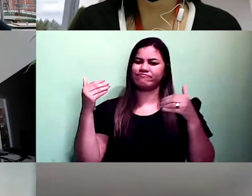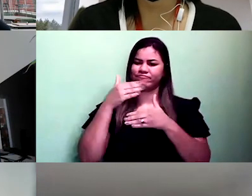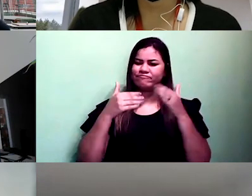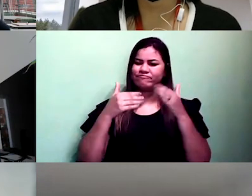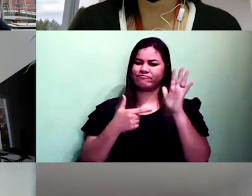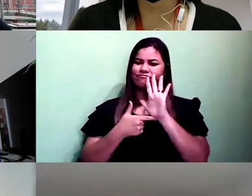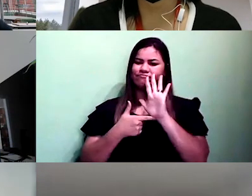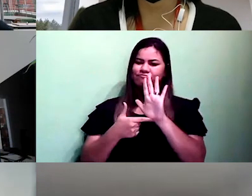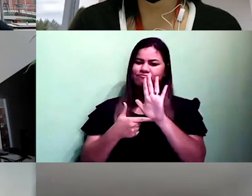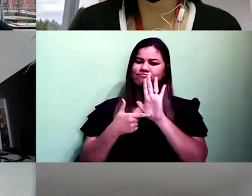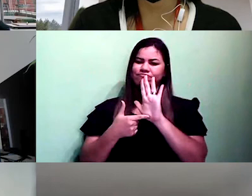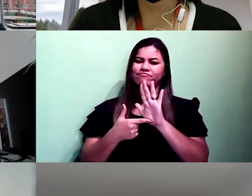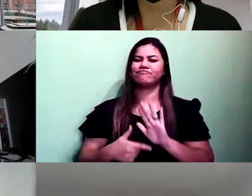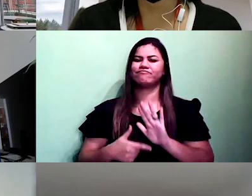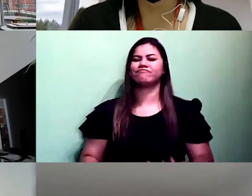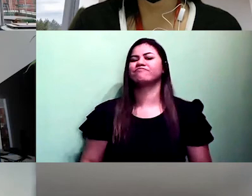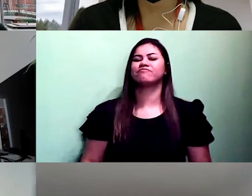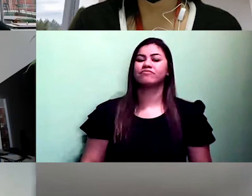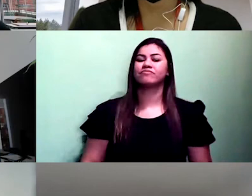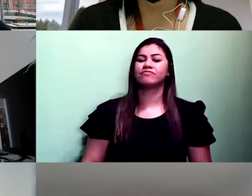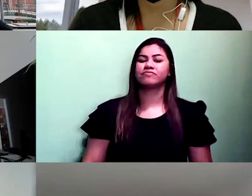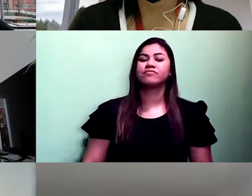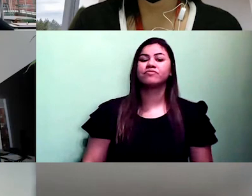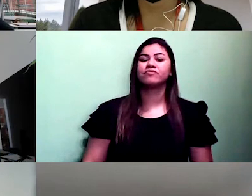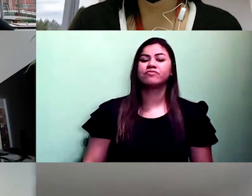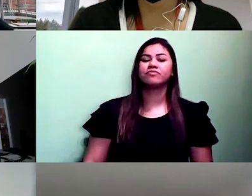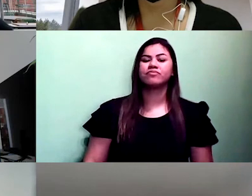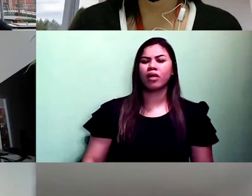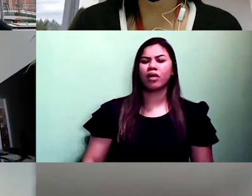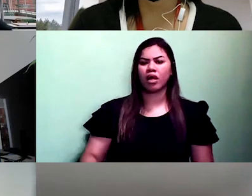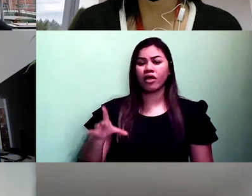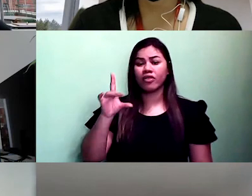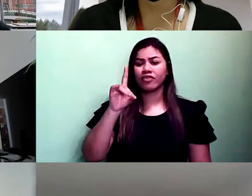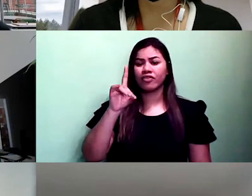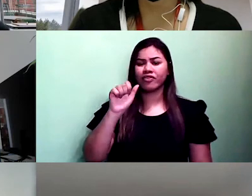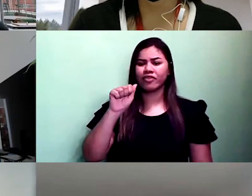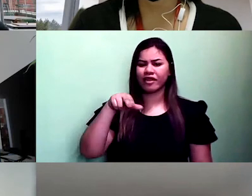apresentação. Muito bom. Perguntas, Dani?